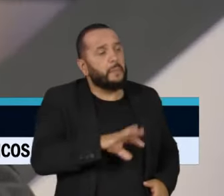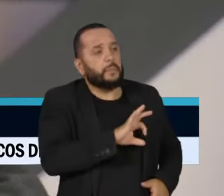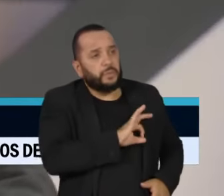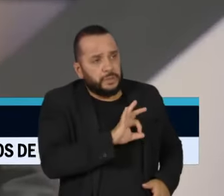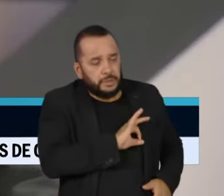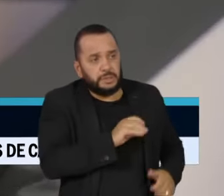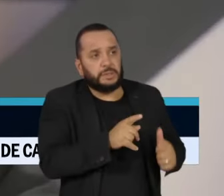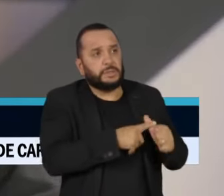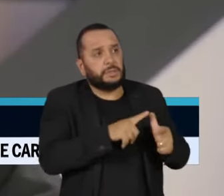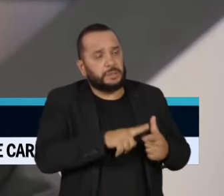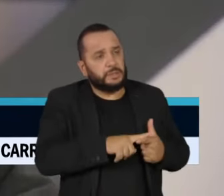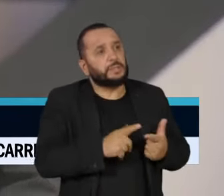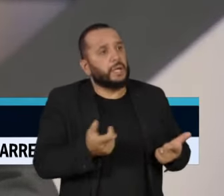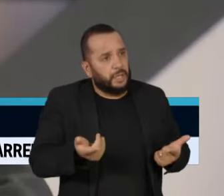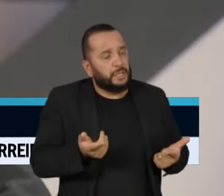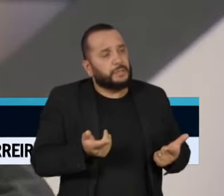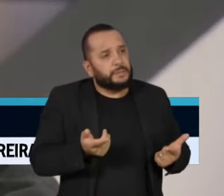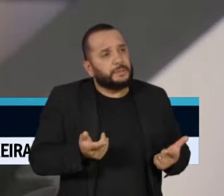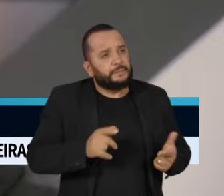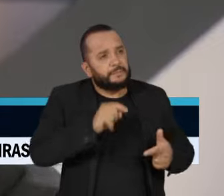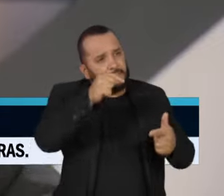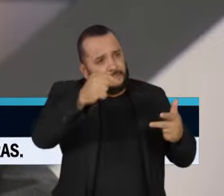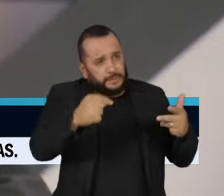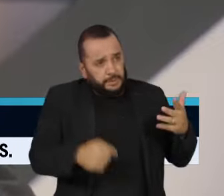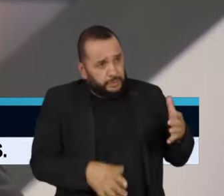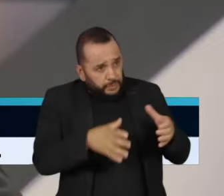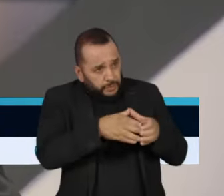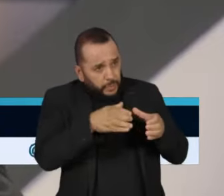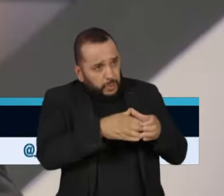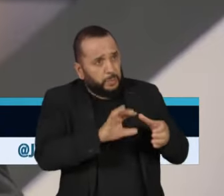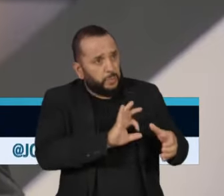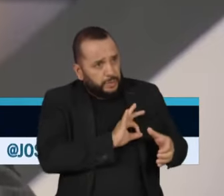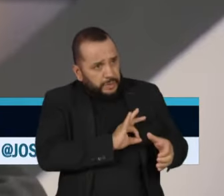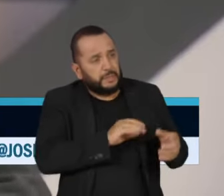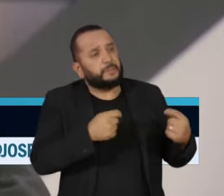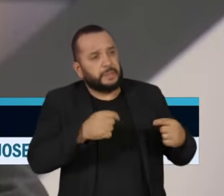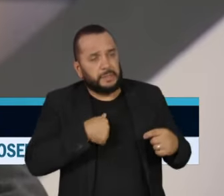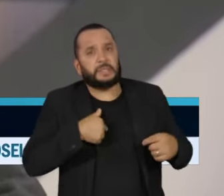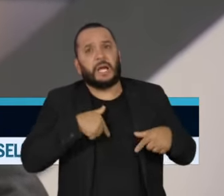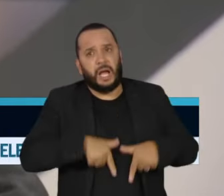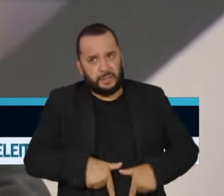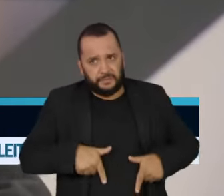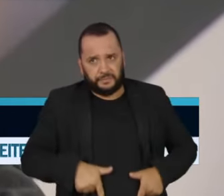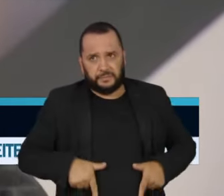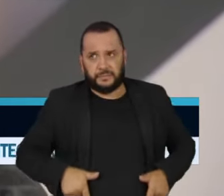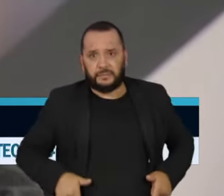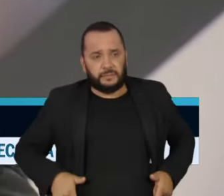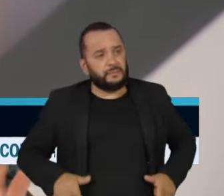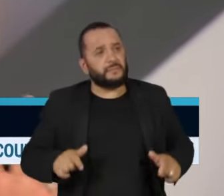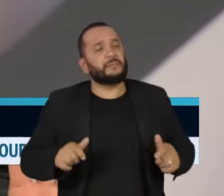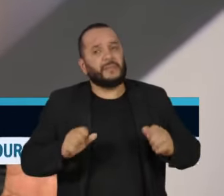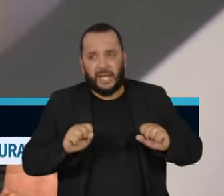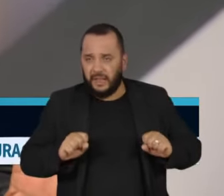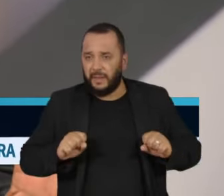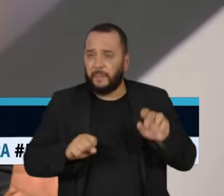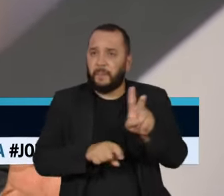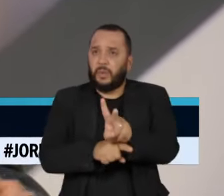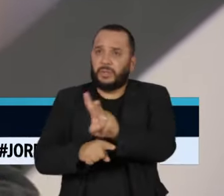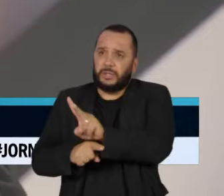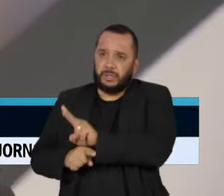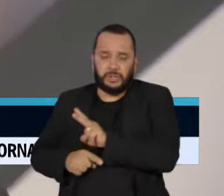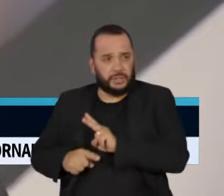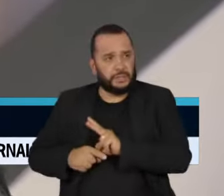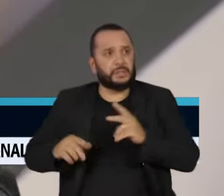polícias, né? Que tem que ter toda a sua estrutura para poder funcionar e atuar na defesa do